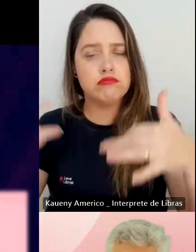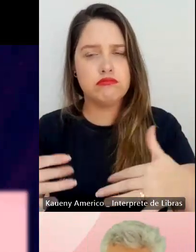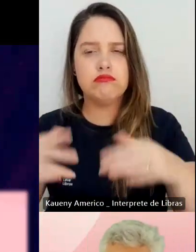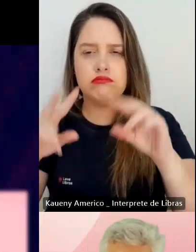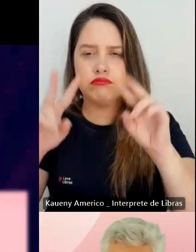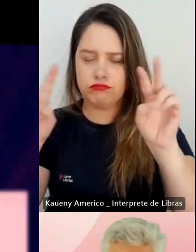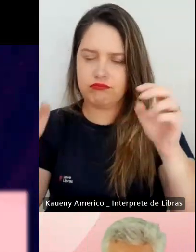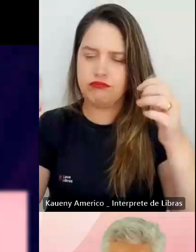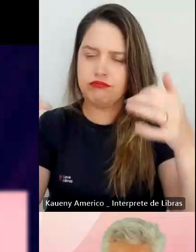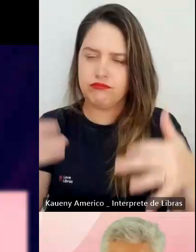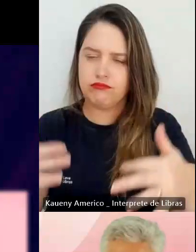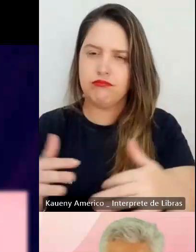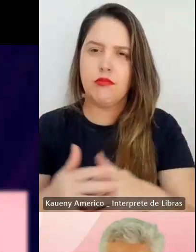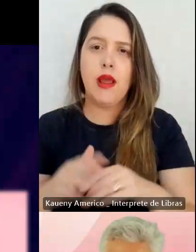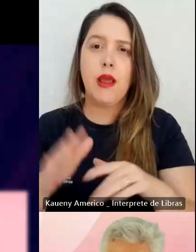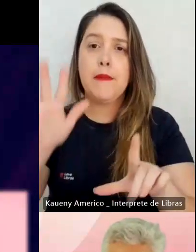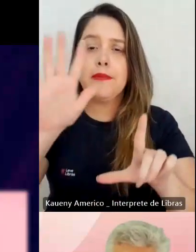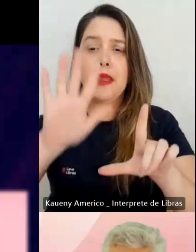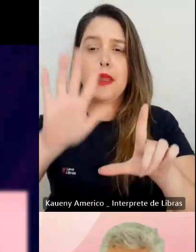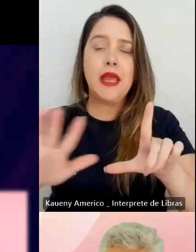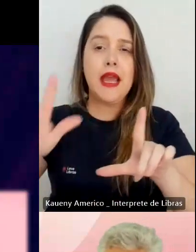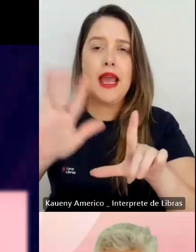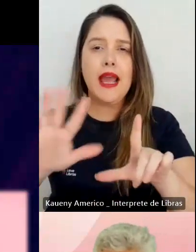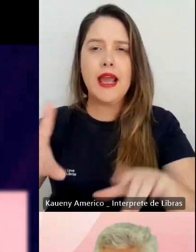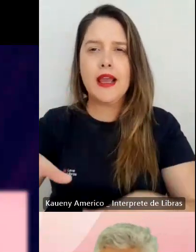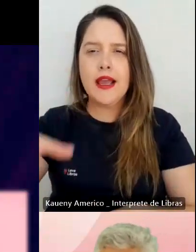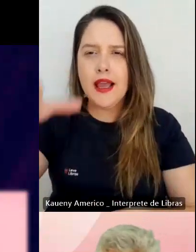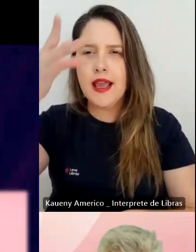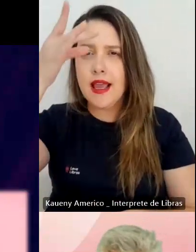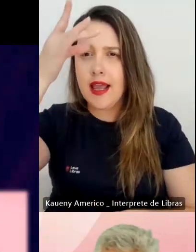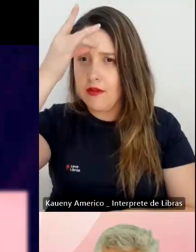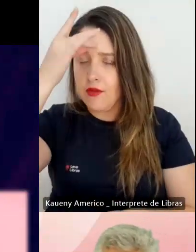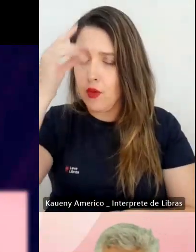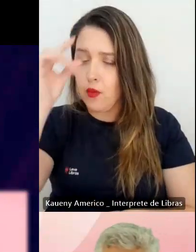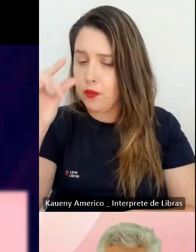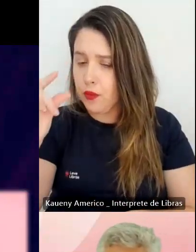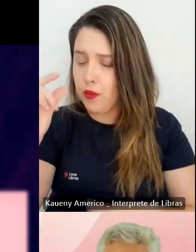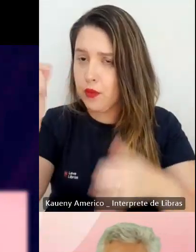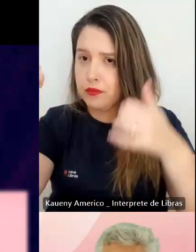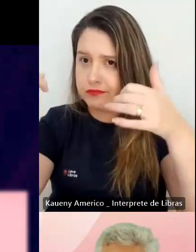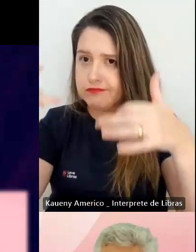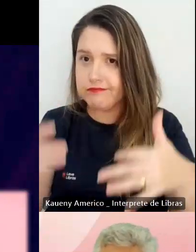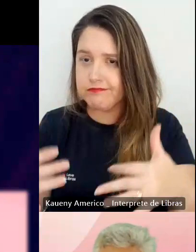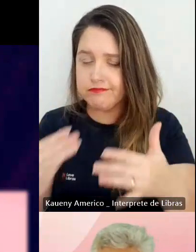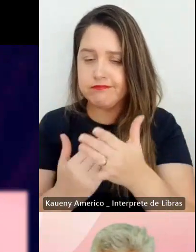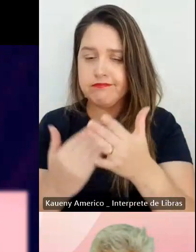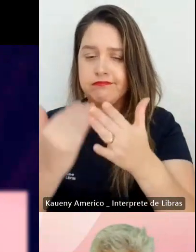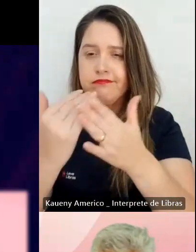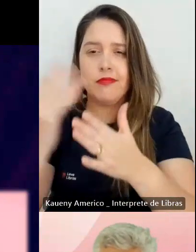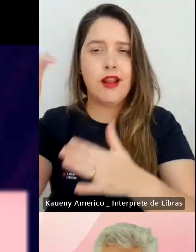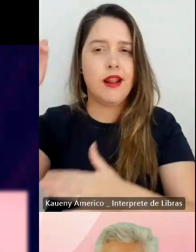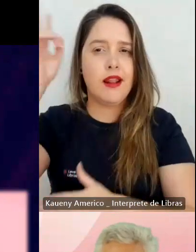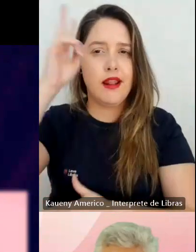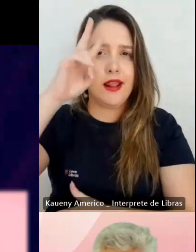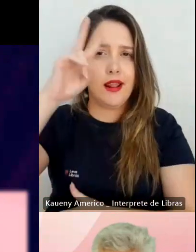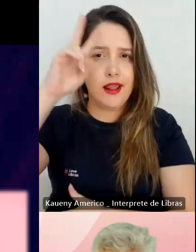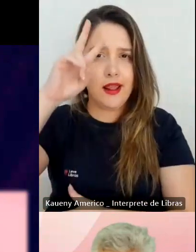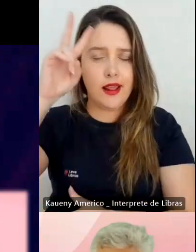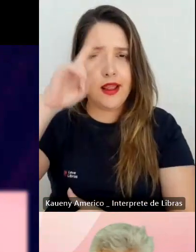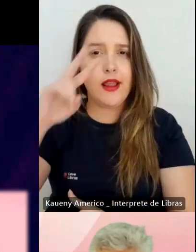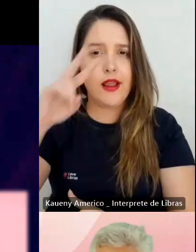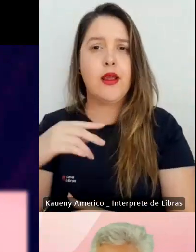A imagem é só para a gente gravar um pouco mais, facilita a lembrança. Então, o tabagismo,